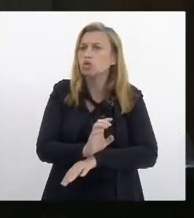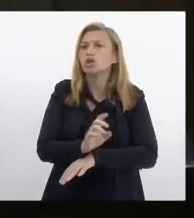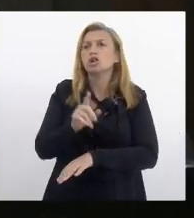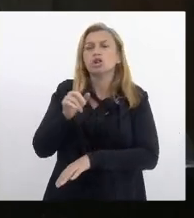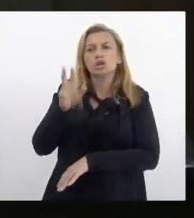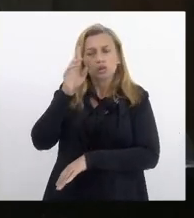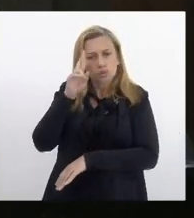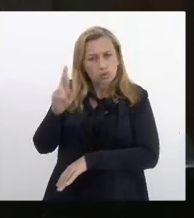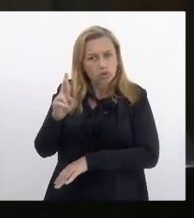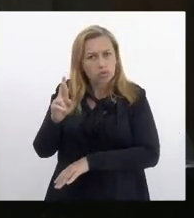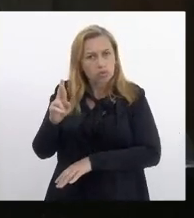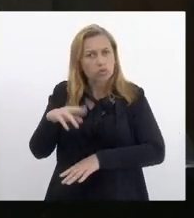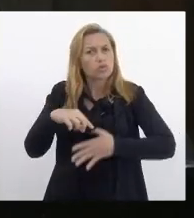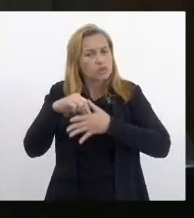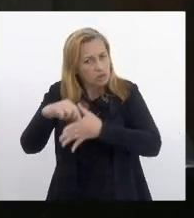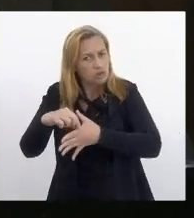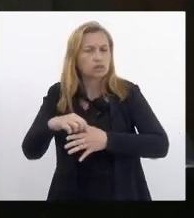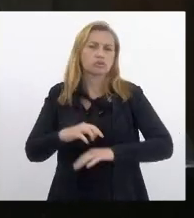Excelência dirige.